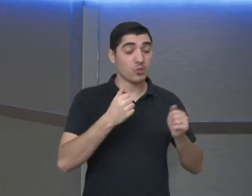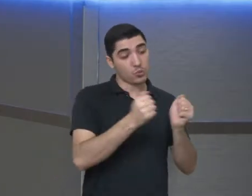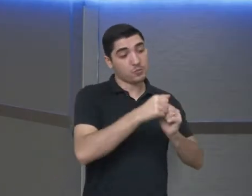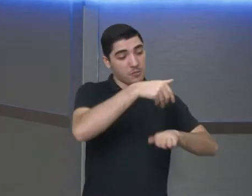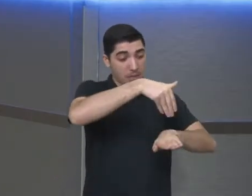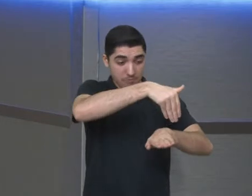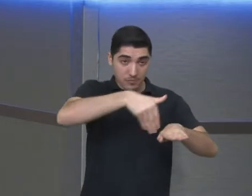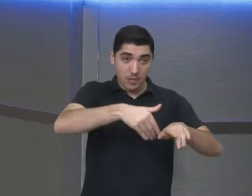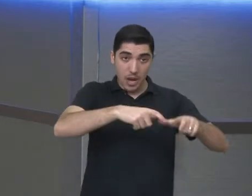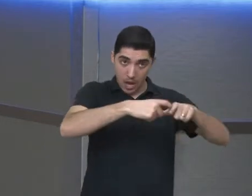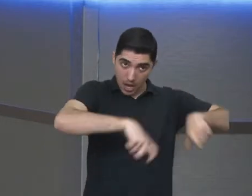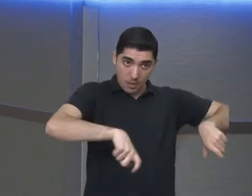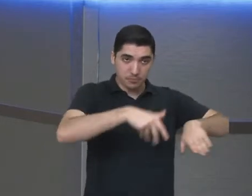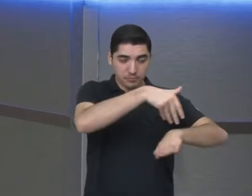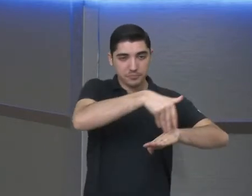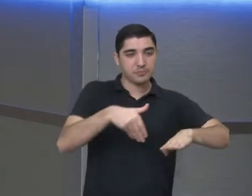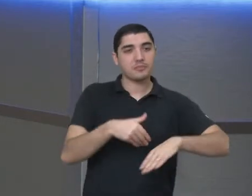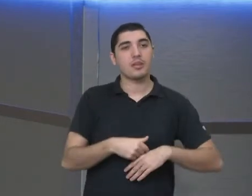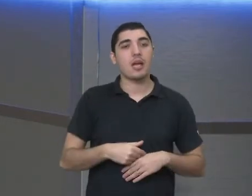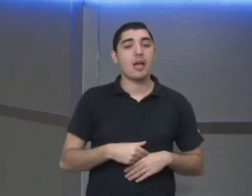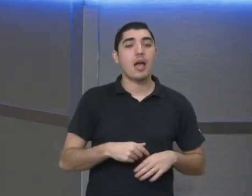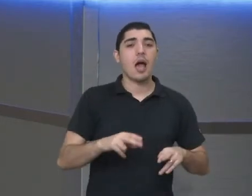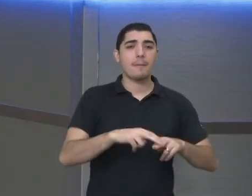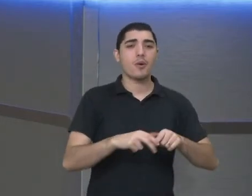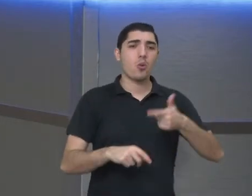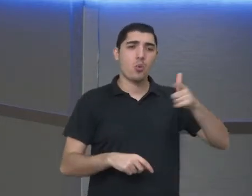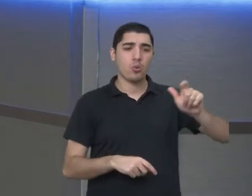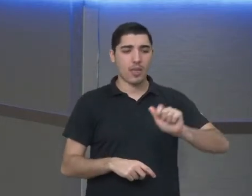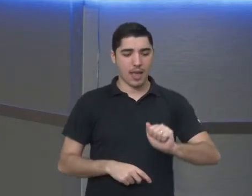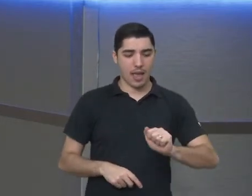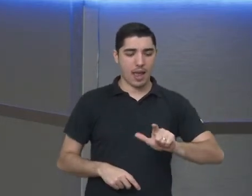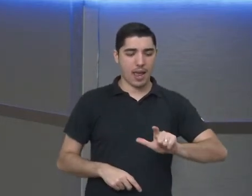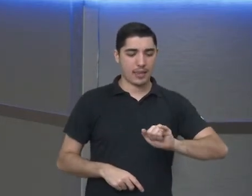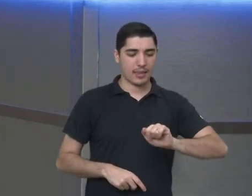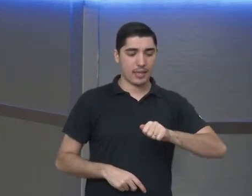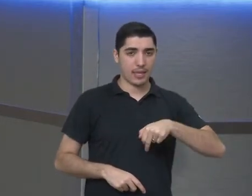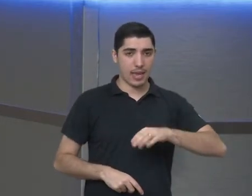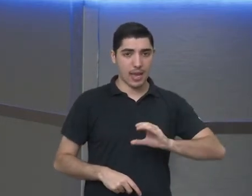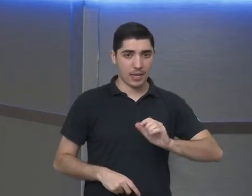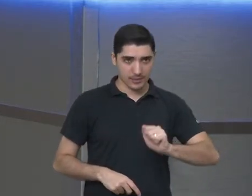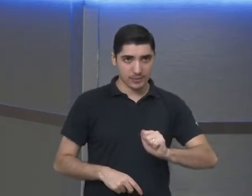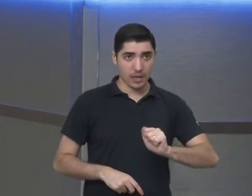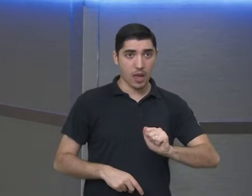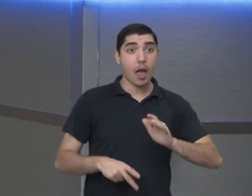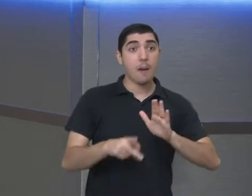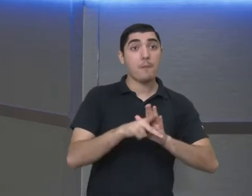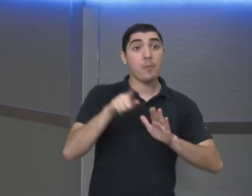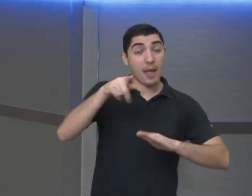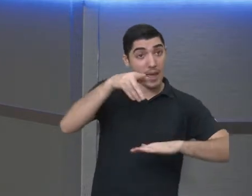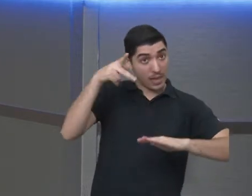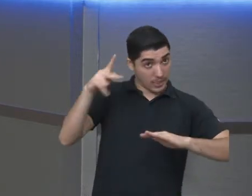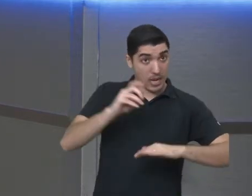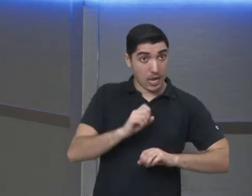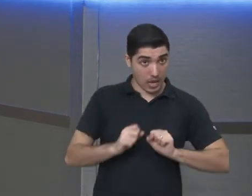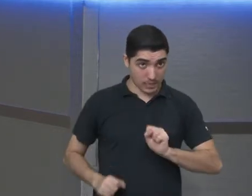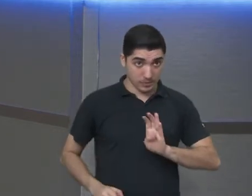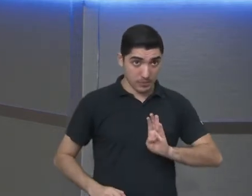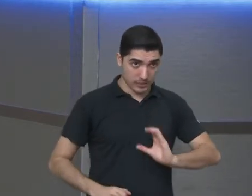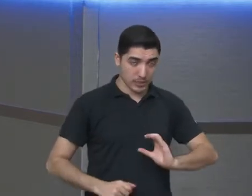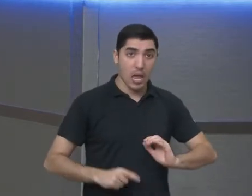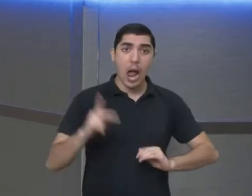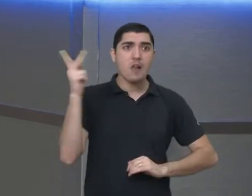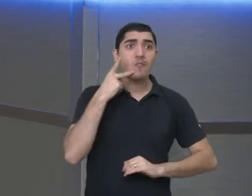é Santos e São Paulo, depois da manhã é Palmeiras e Santos, e assim vai. Você tem um campo muito maior para você, de entrevistas, você